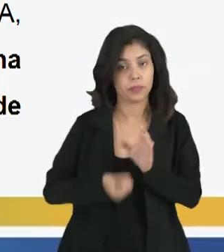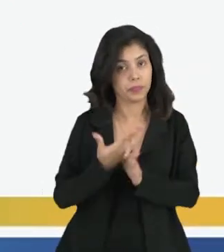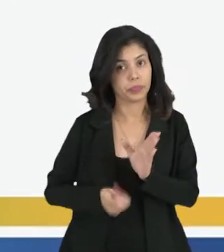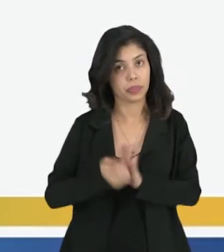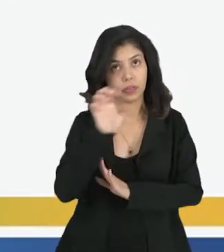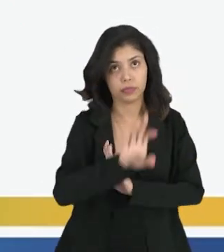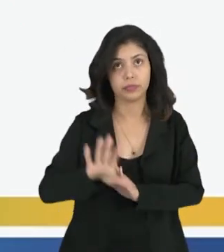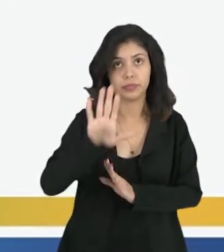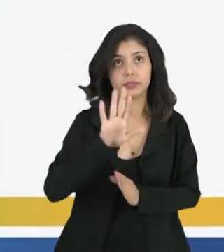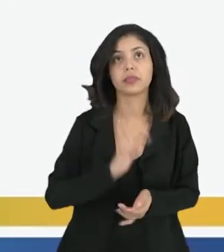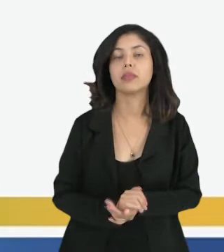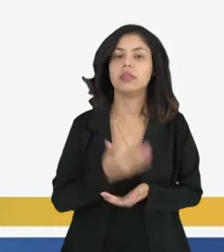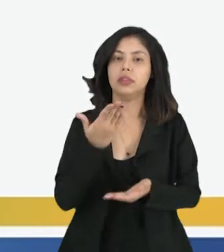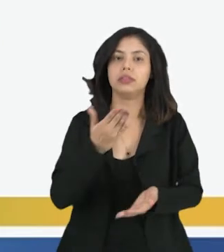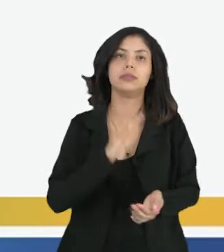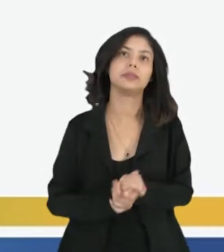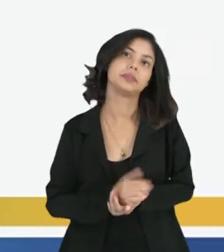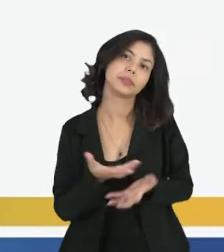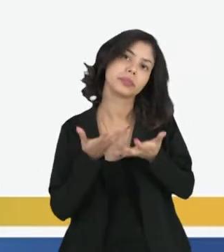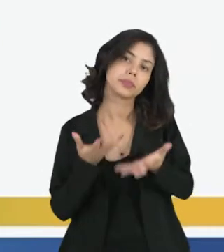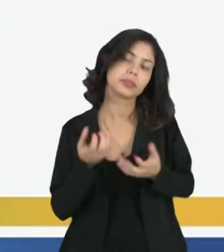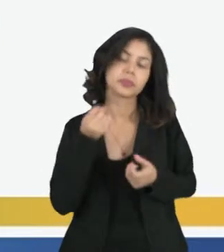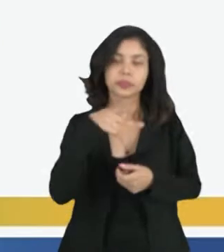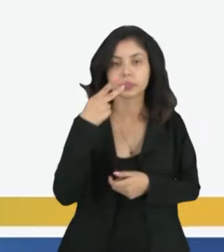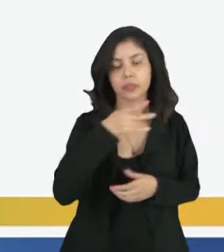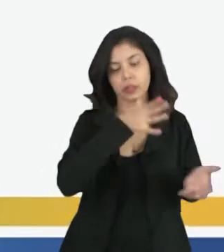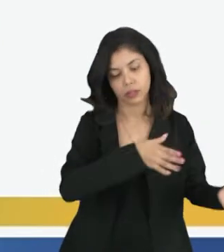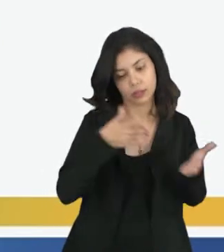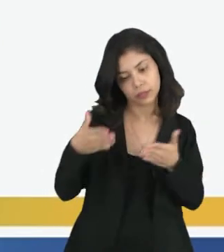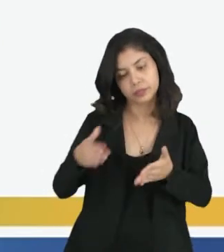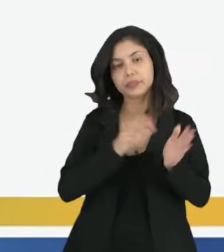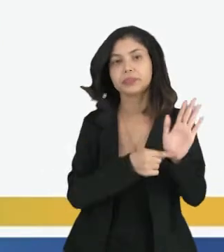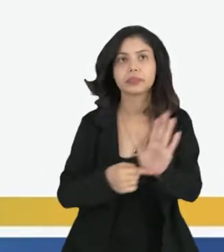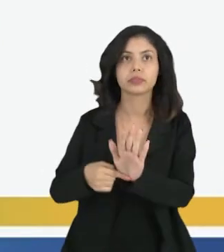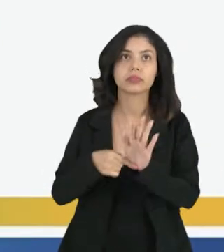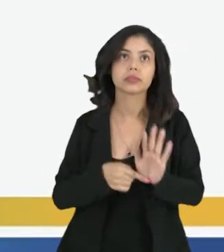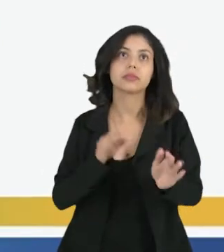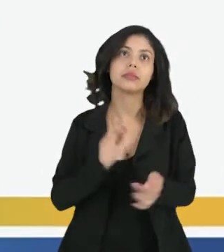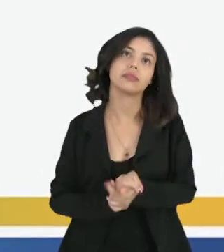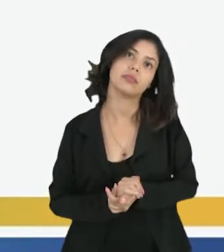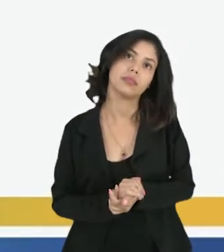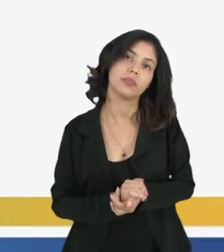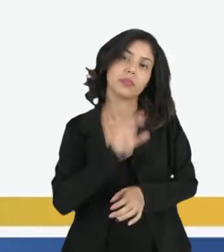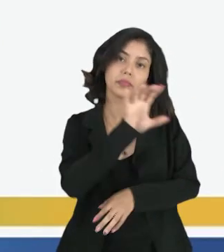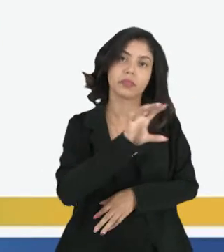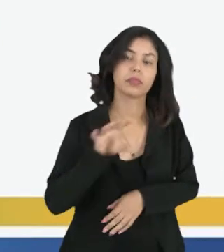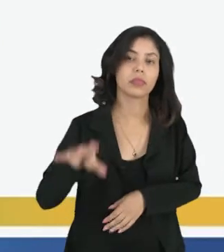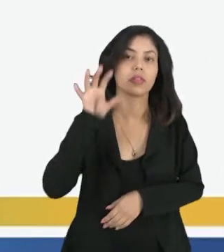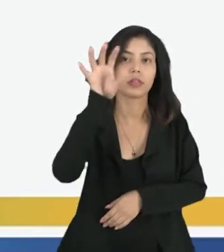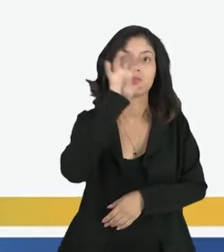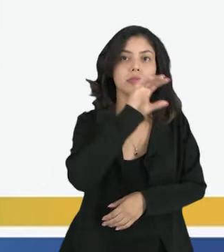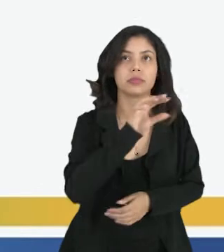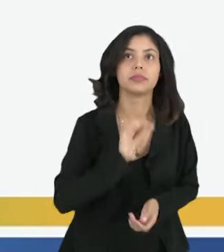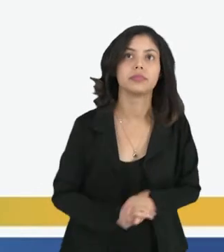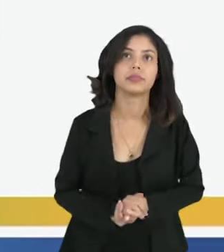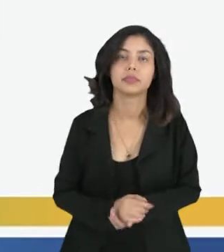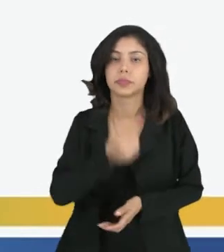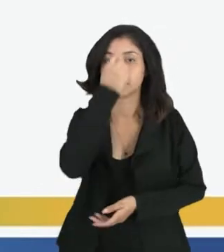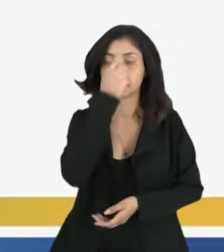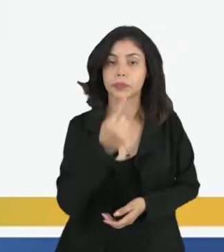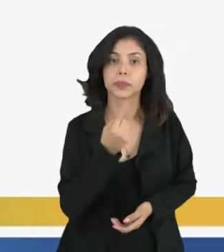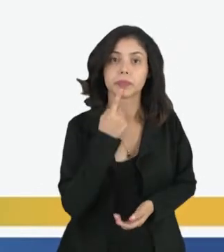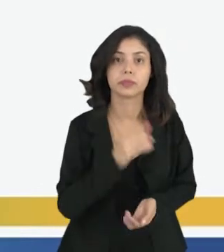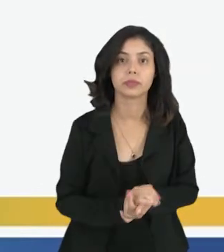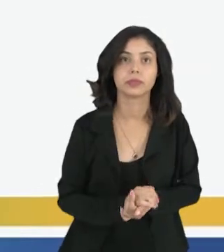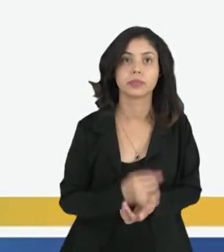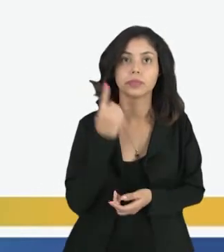produção europeia. E aí eu queria entrar então nessa parte de mostrar isso no mapa. Acompanha comigo a figura